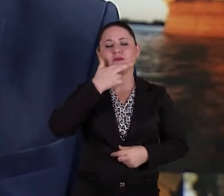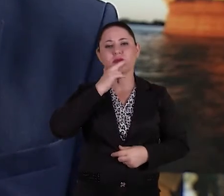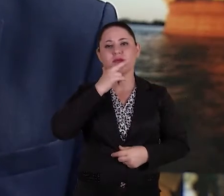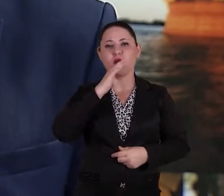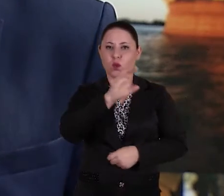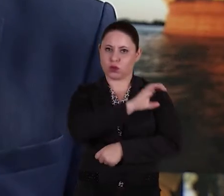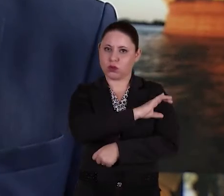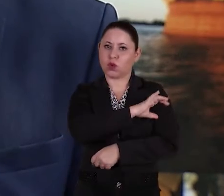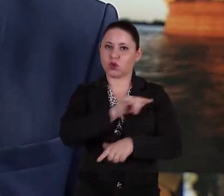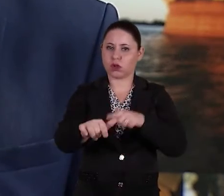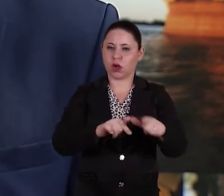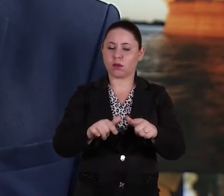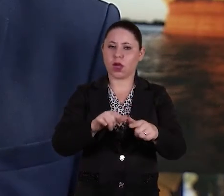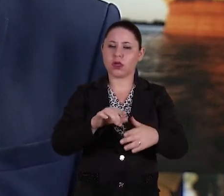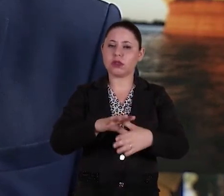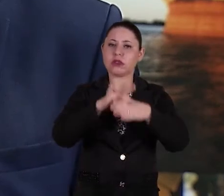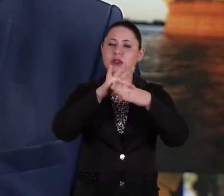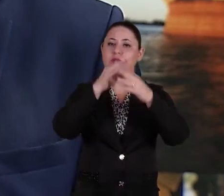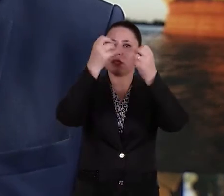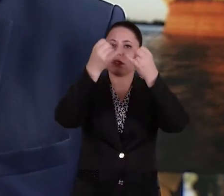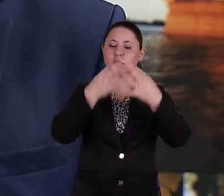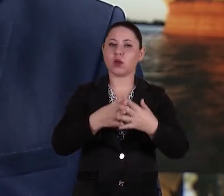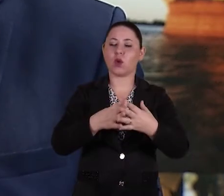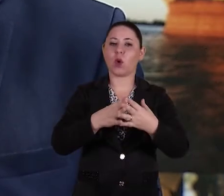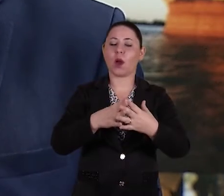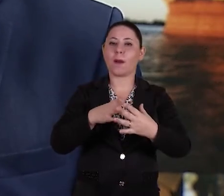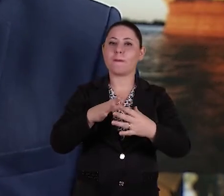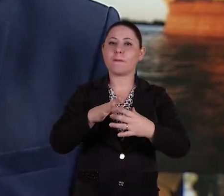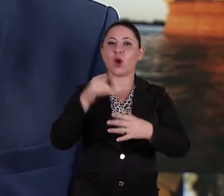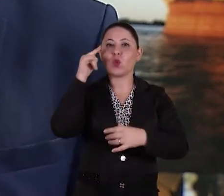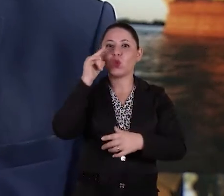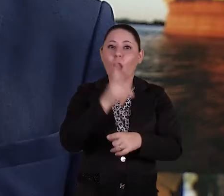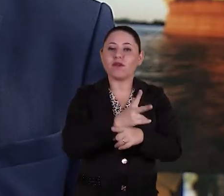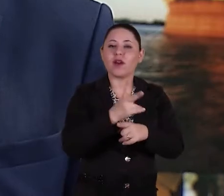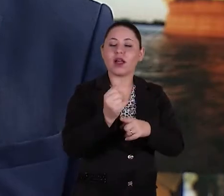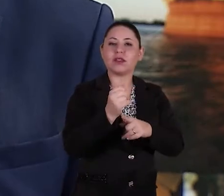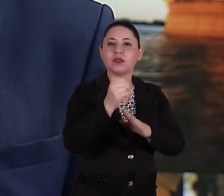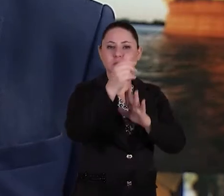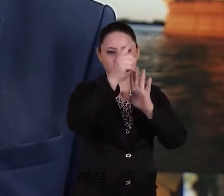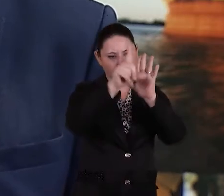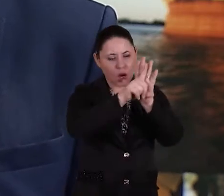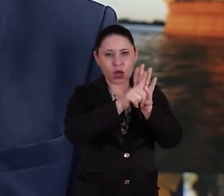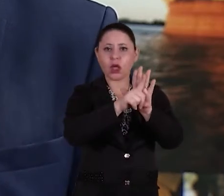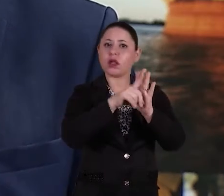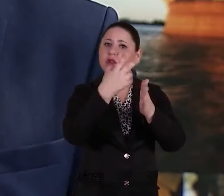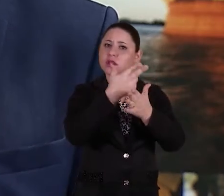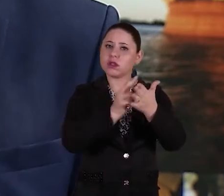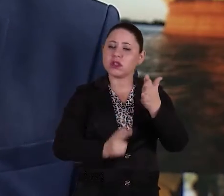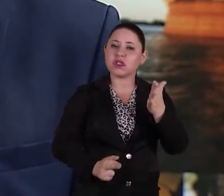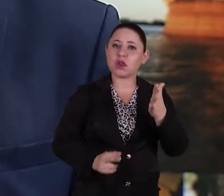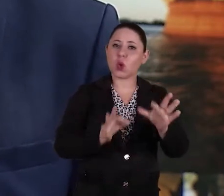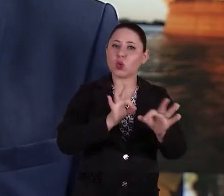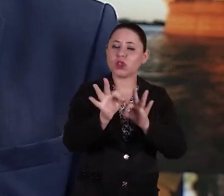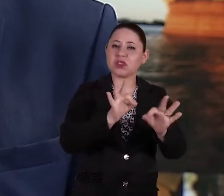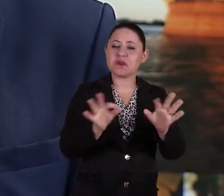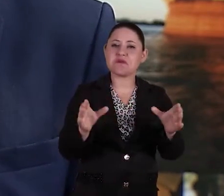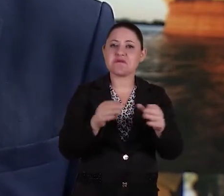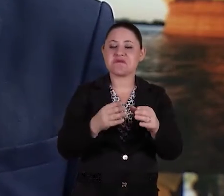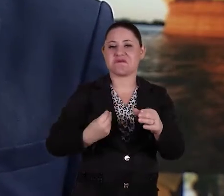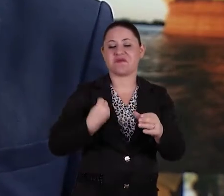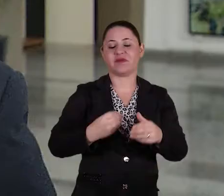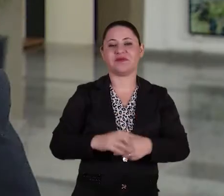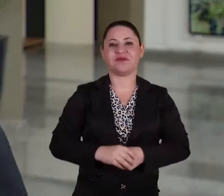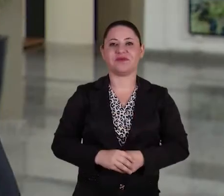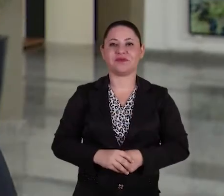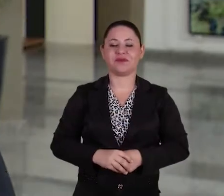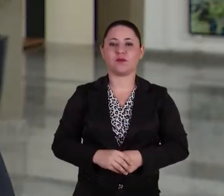Câmara, que coordena o grupo de trabalho, destacou como uma das principais conquistas no ano a publicação de uma lei cuja redação foi elaborada por seus